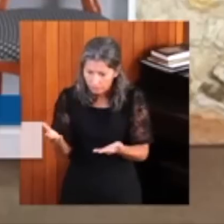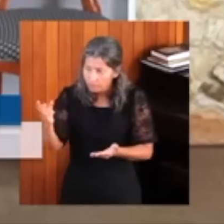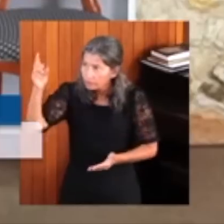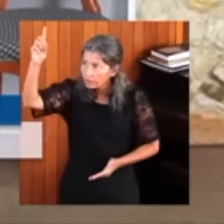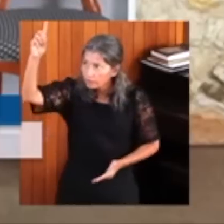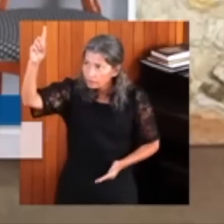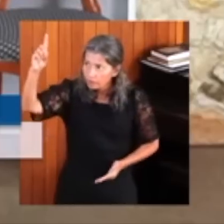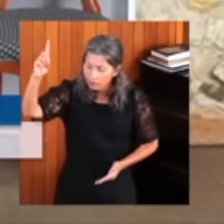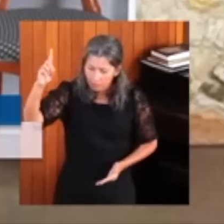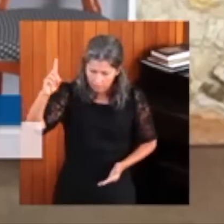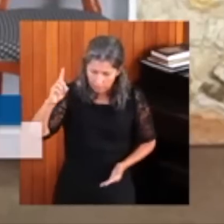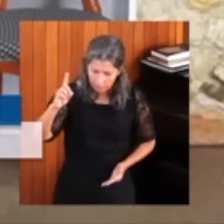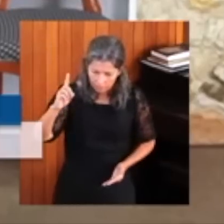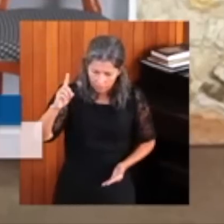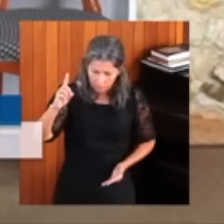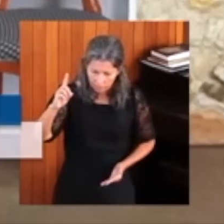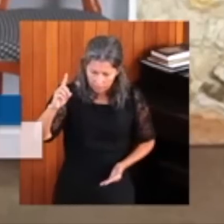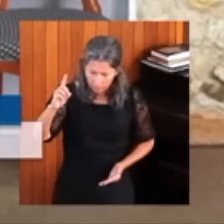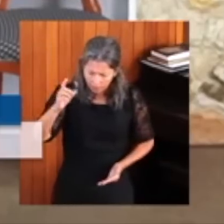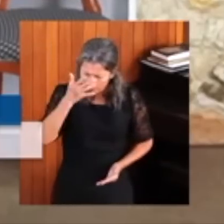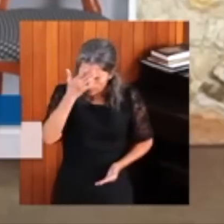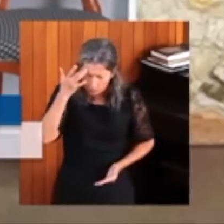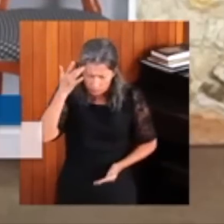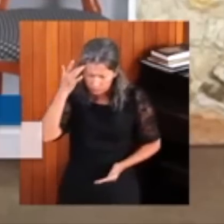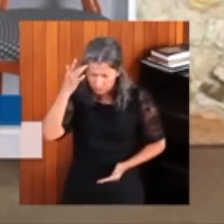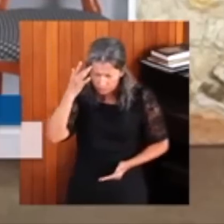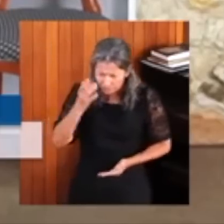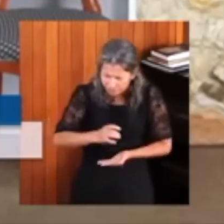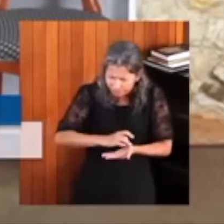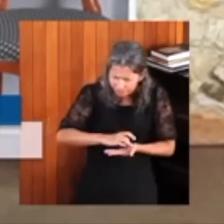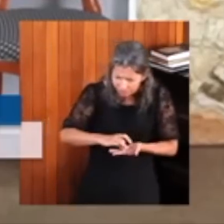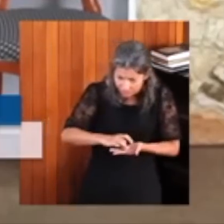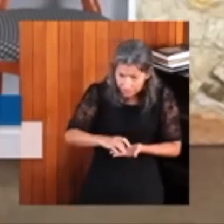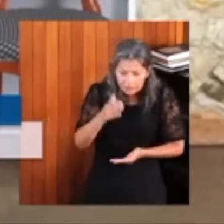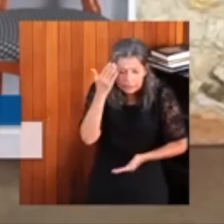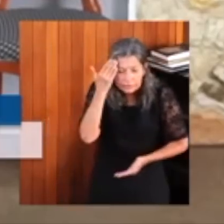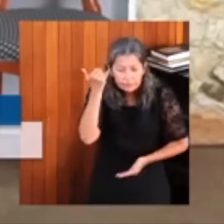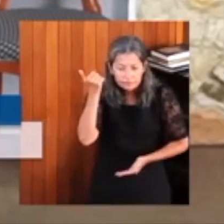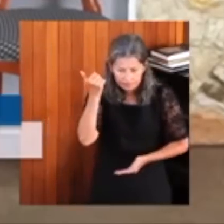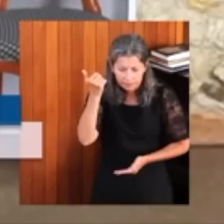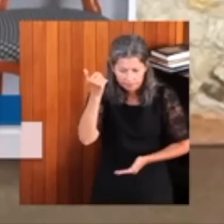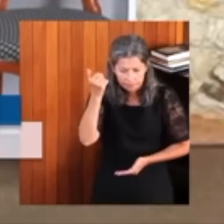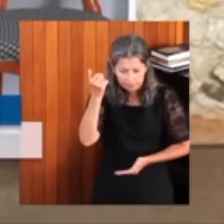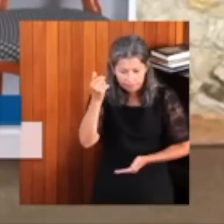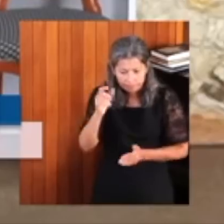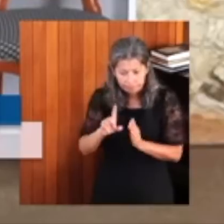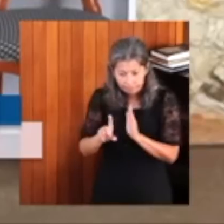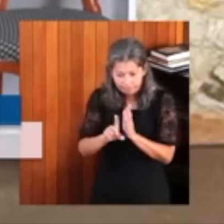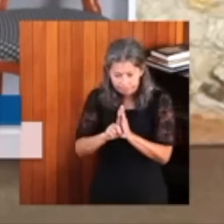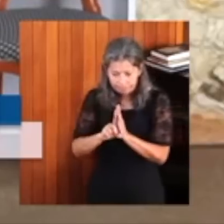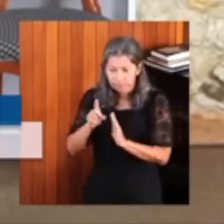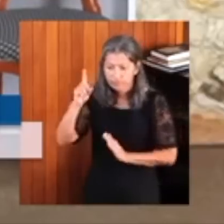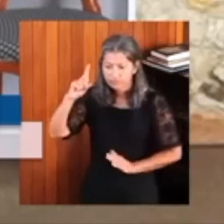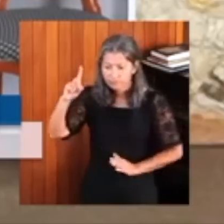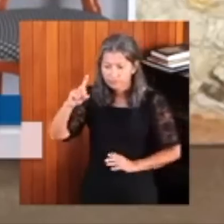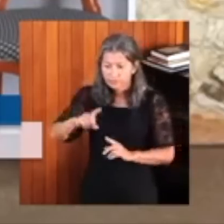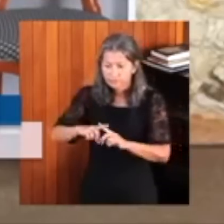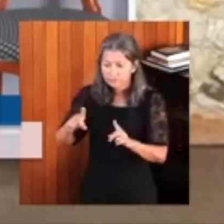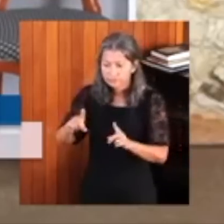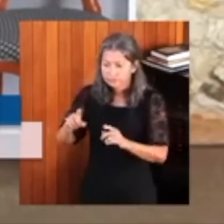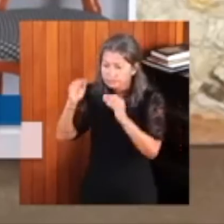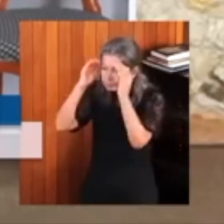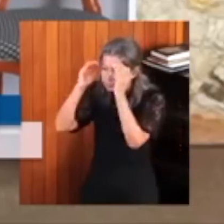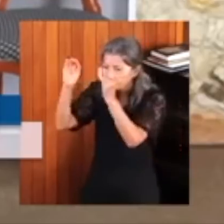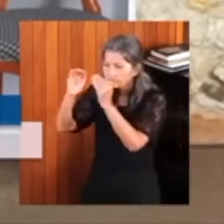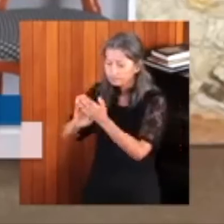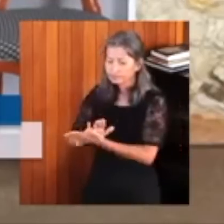ímpios que sabiam do que ia acontecer e desprezaram os avisos. Eles terão medo. Mas é bom lembrar que lá em Isaías